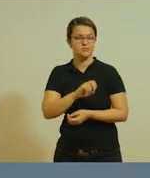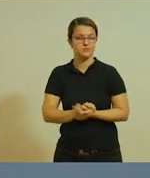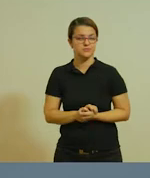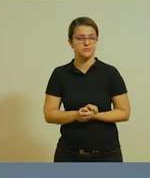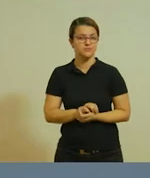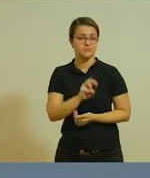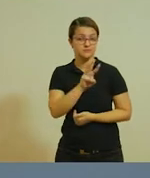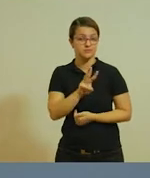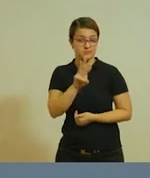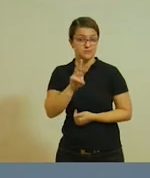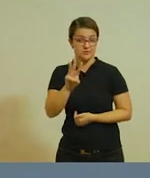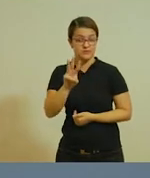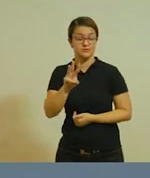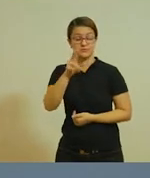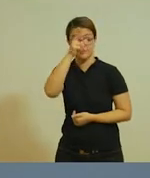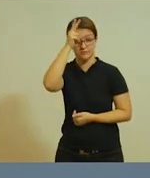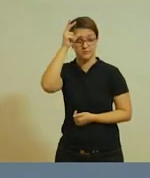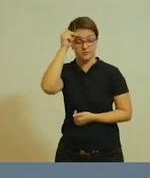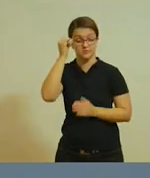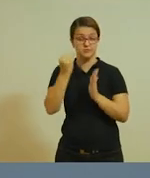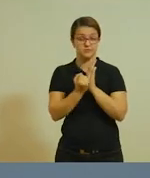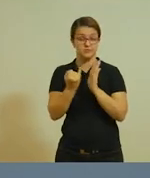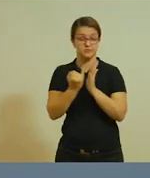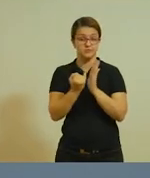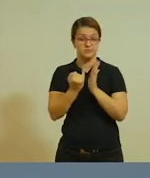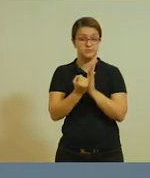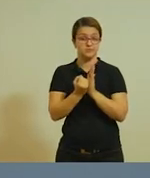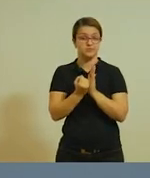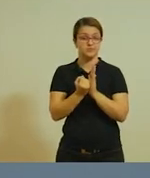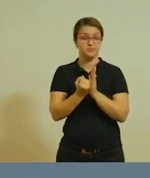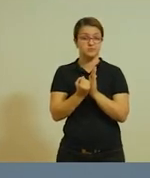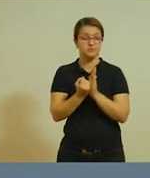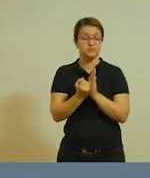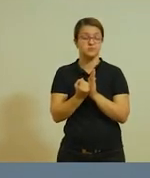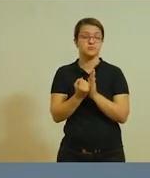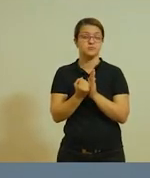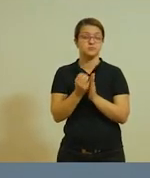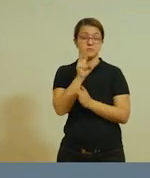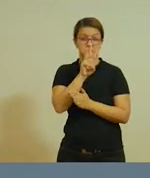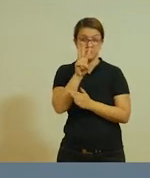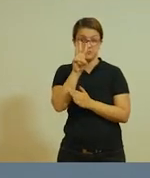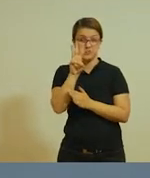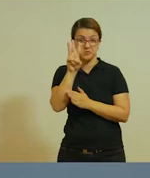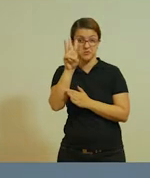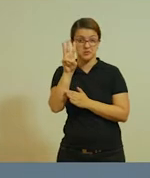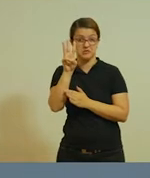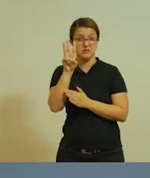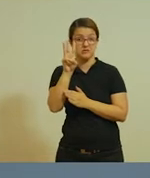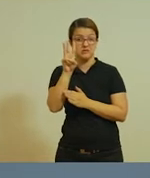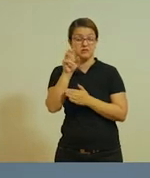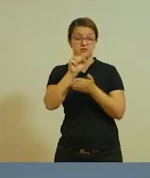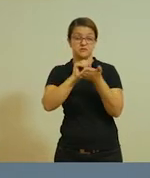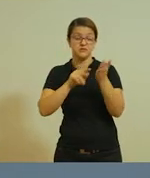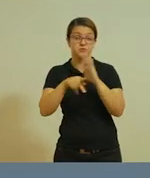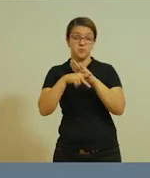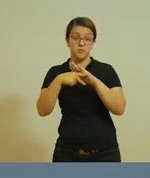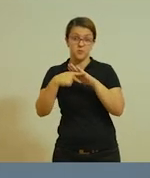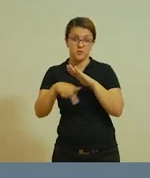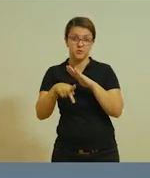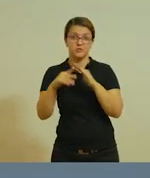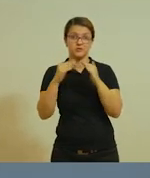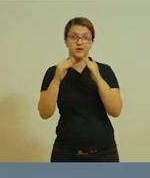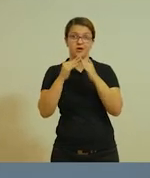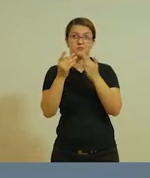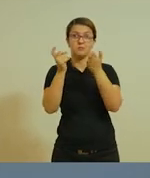acesso entrando no site da Prefeitura de Itapevi e clicando no link Lição de Casa. Pessoal, nós estamos